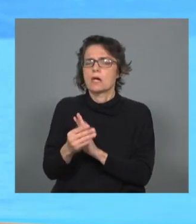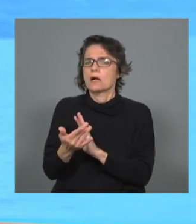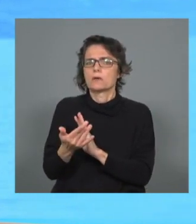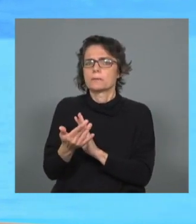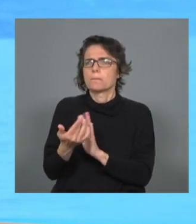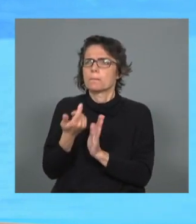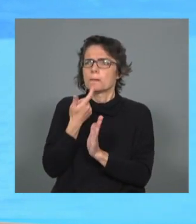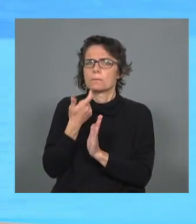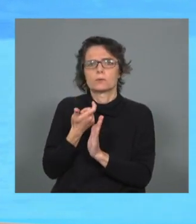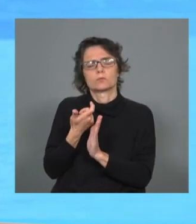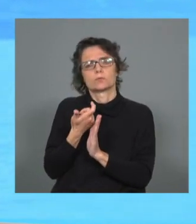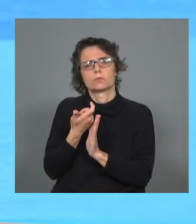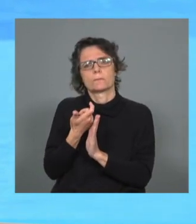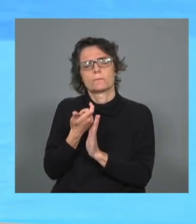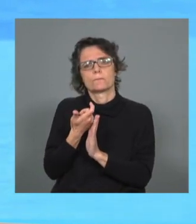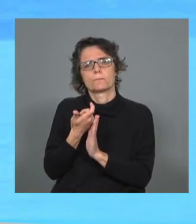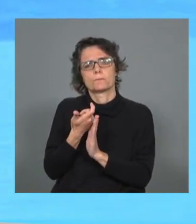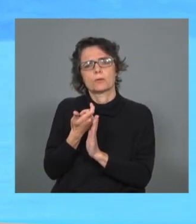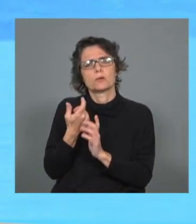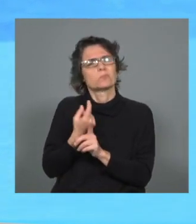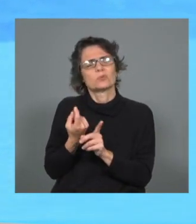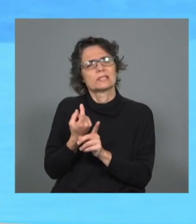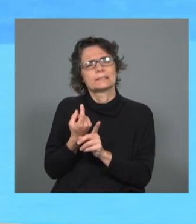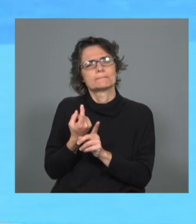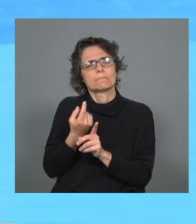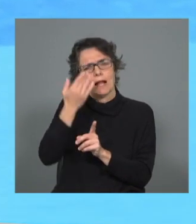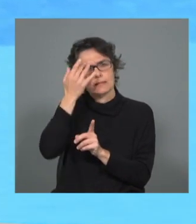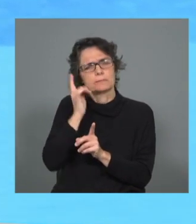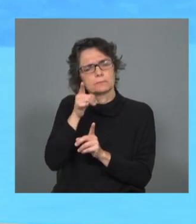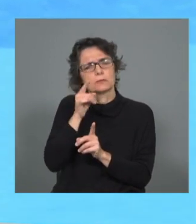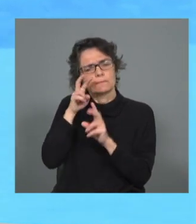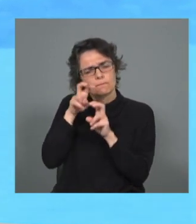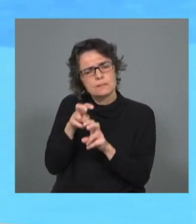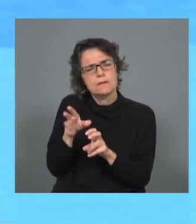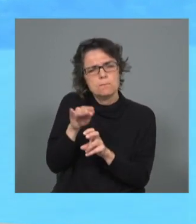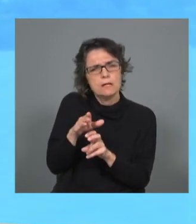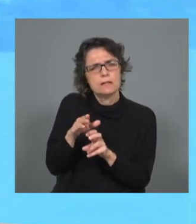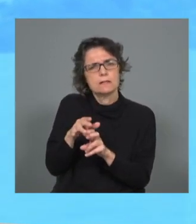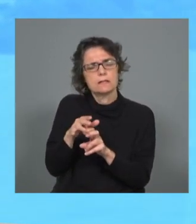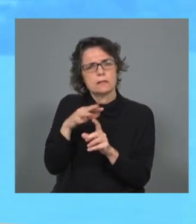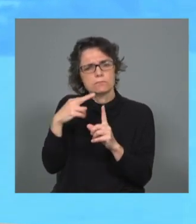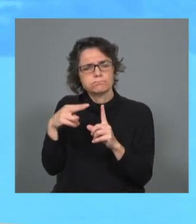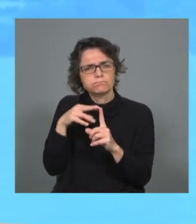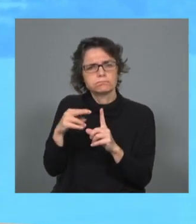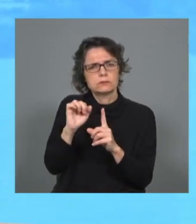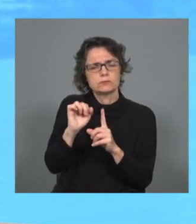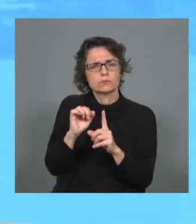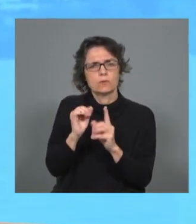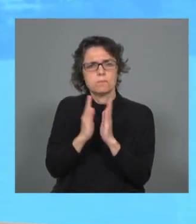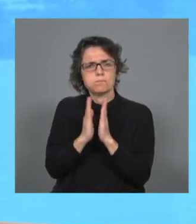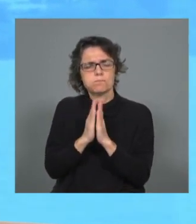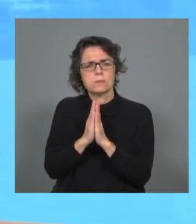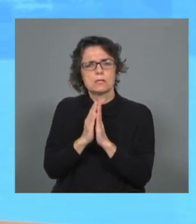que achou pertinente investigar e estudar esta questão, sob o ponto de vista sociológico, da religião no nosso